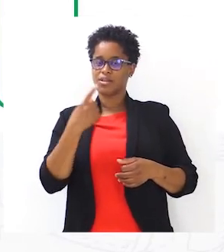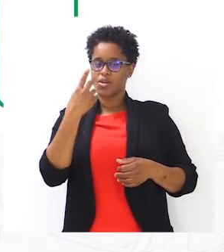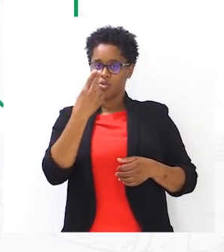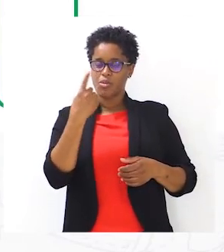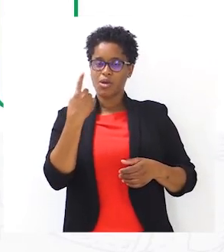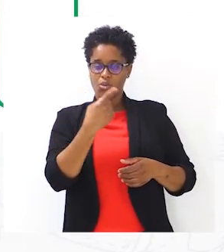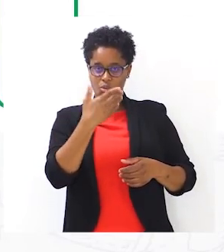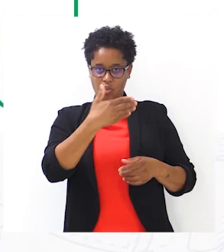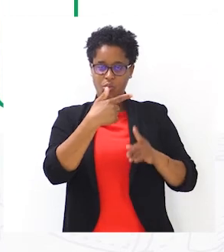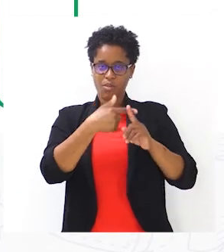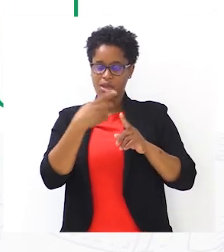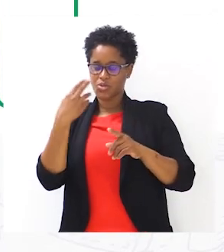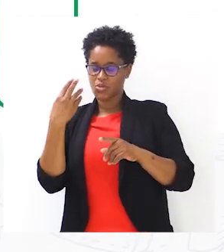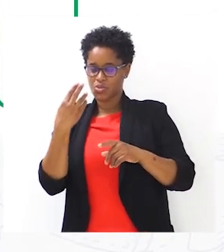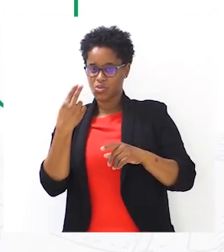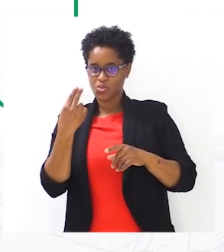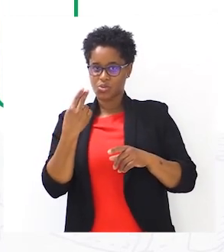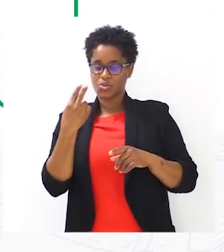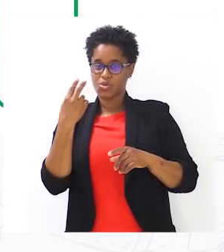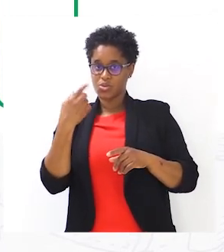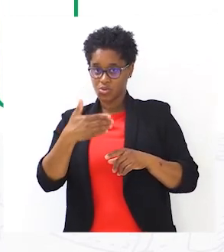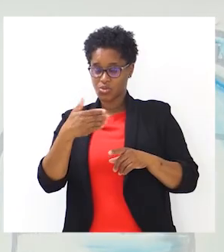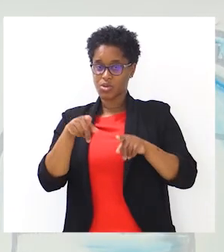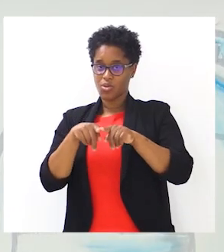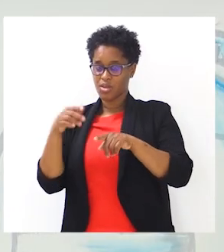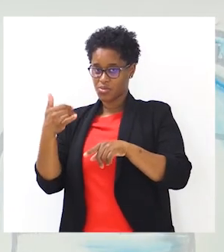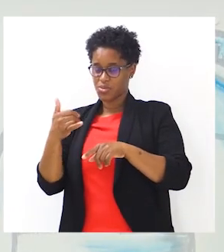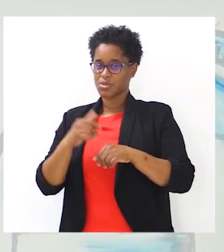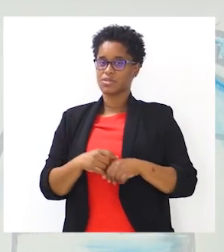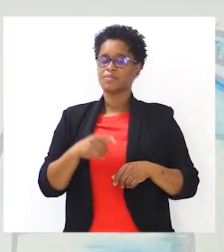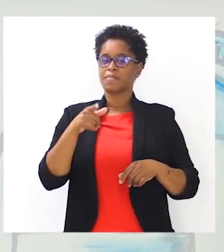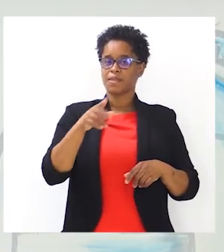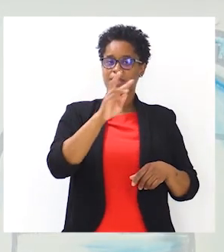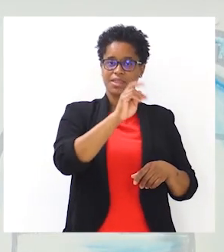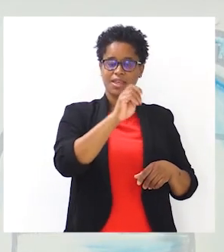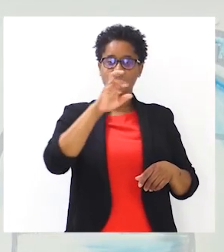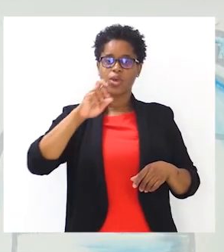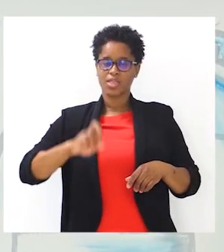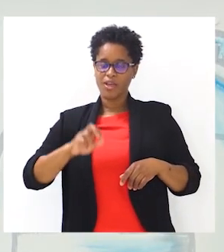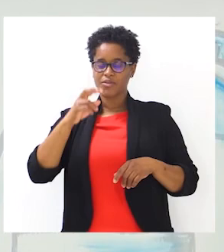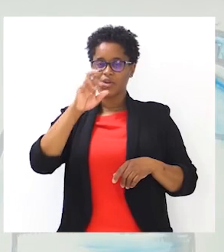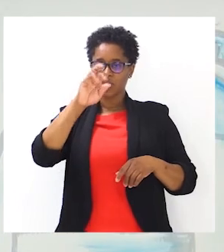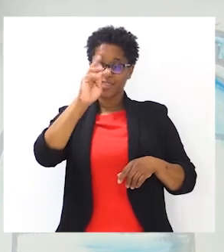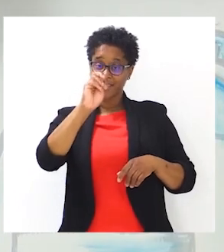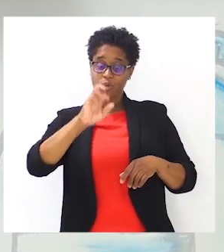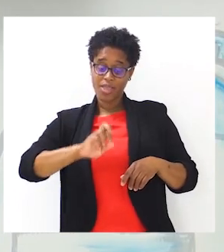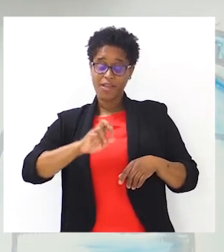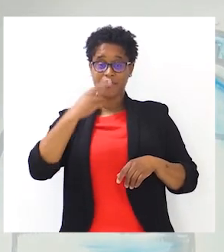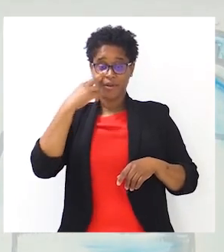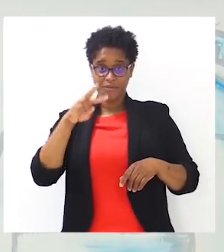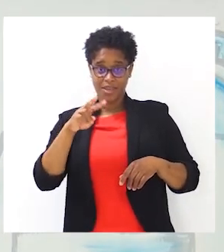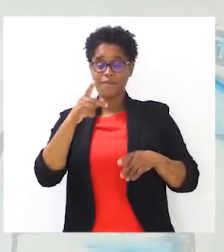mais uma unidade, por isso que temos aqui 2, não é? E 3 oitavos, estão a ver?